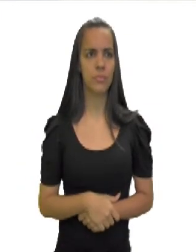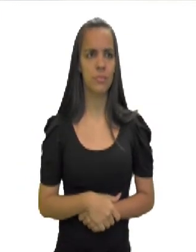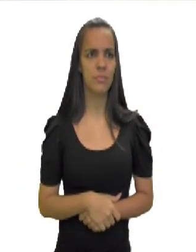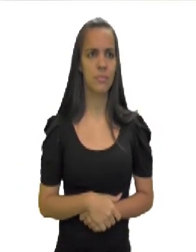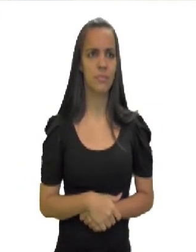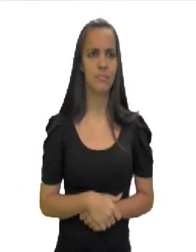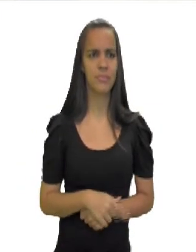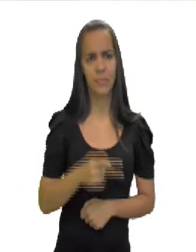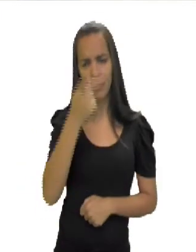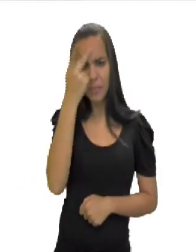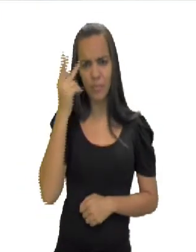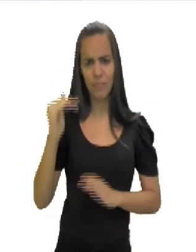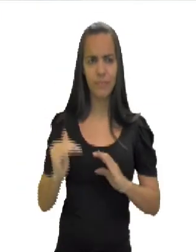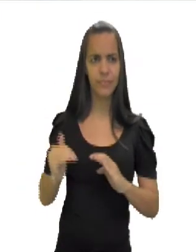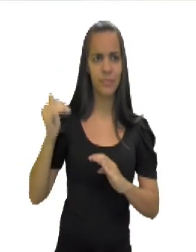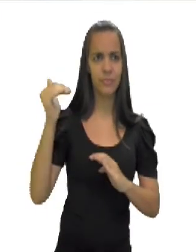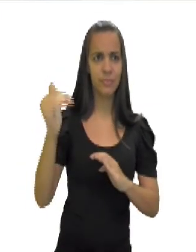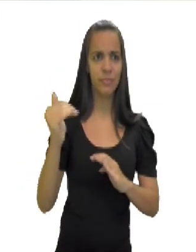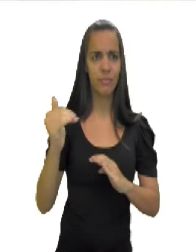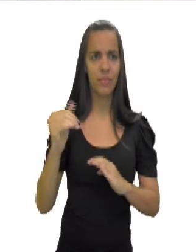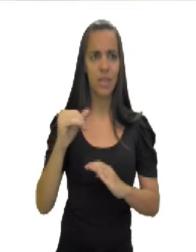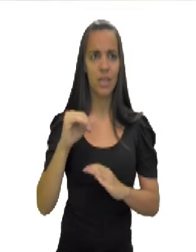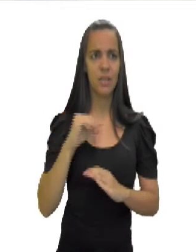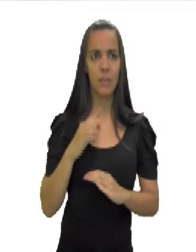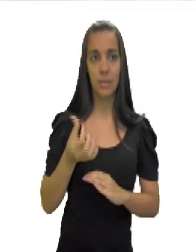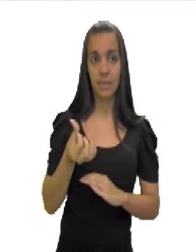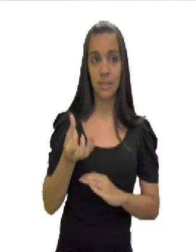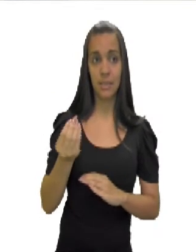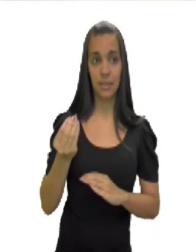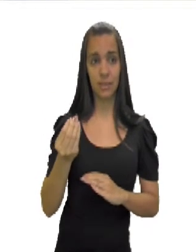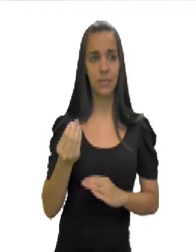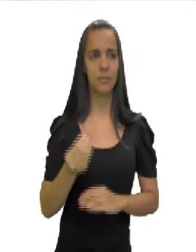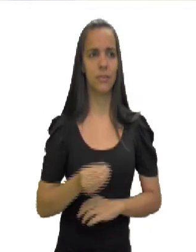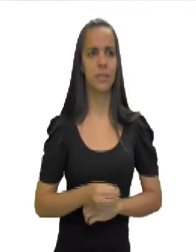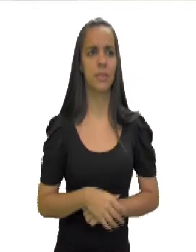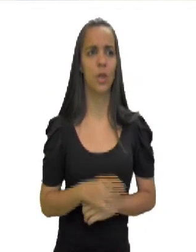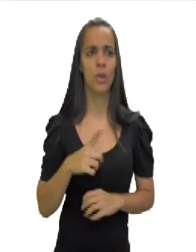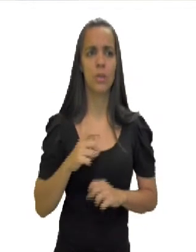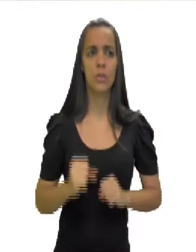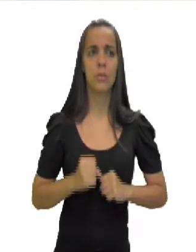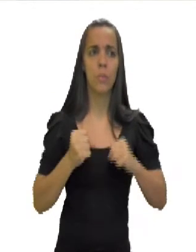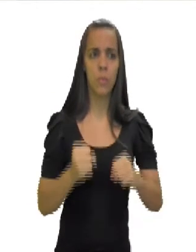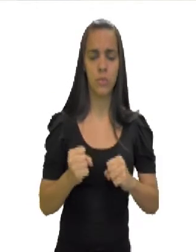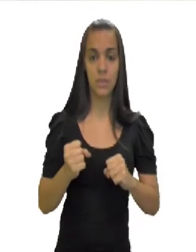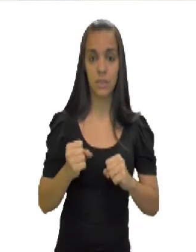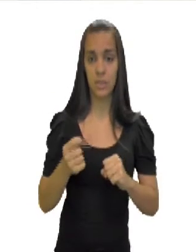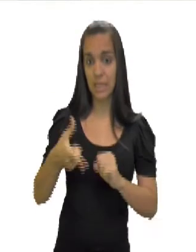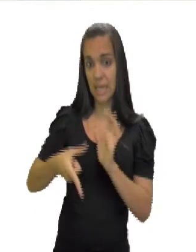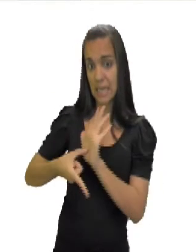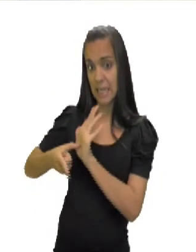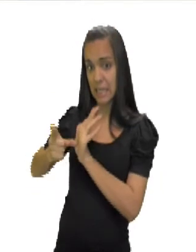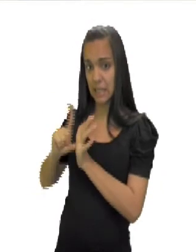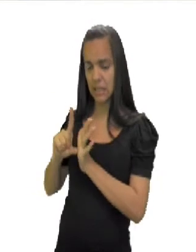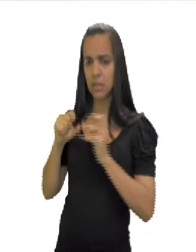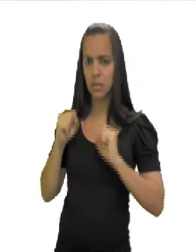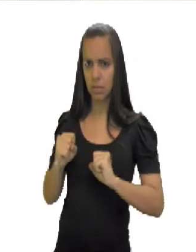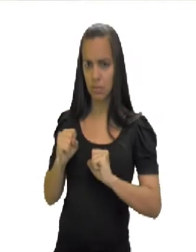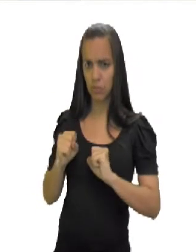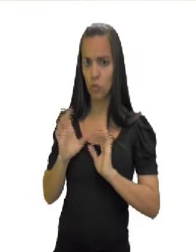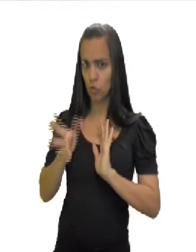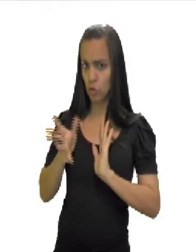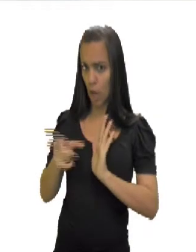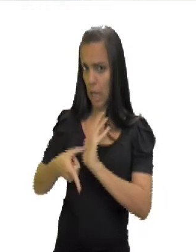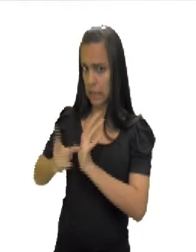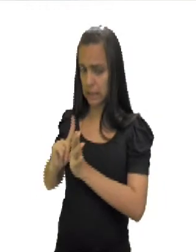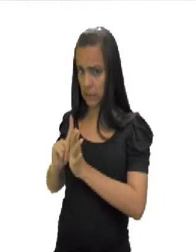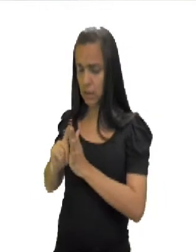Pessoas acima de 60 anos só podem doar se tiverem doado antes dessa idade.